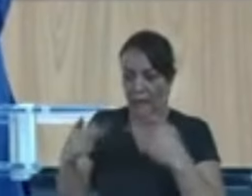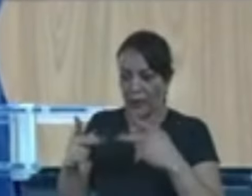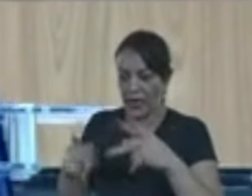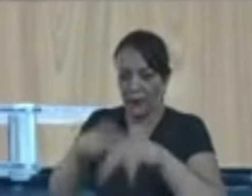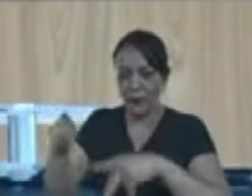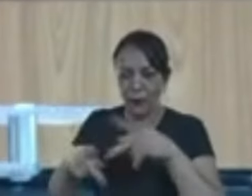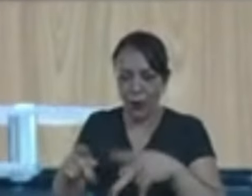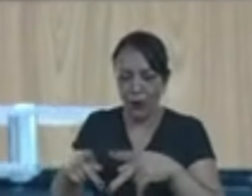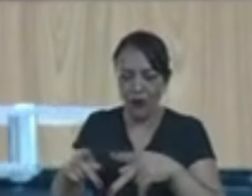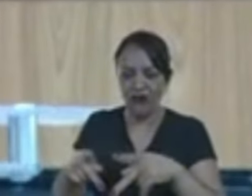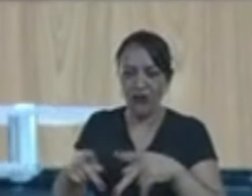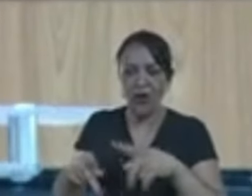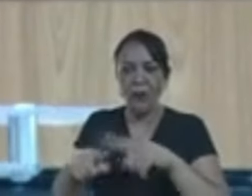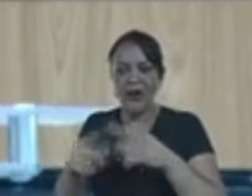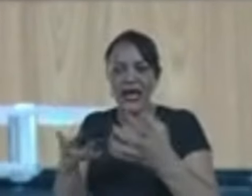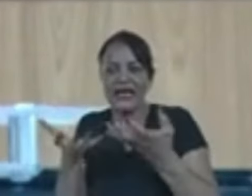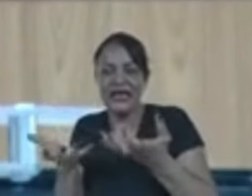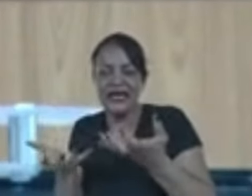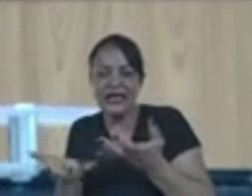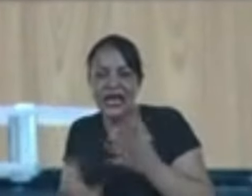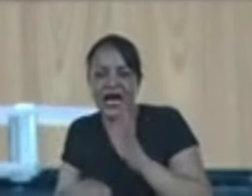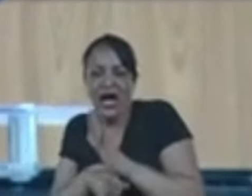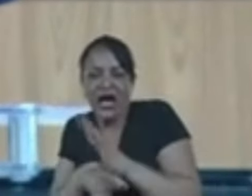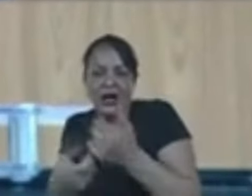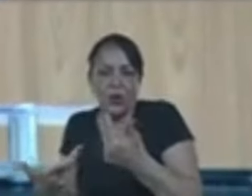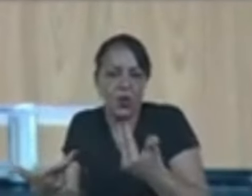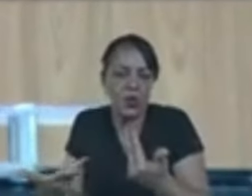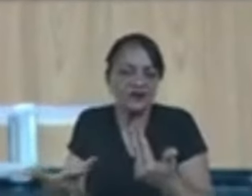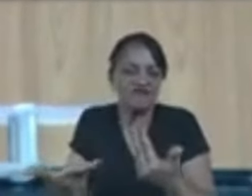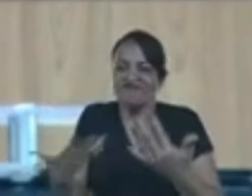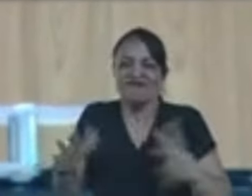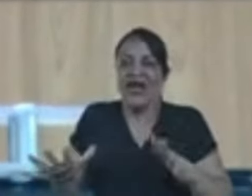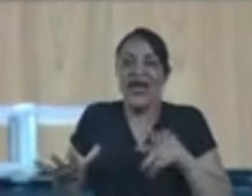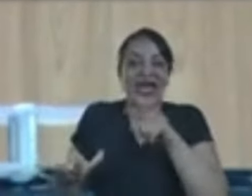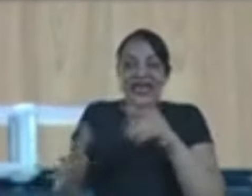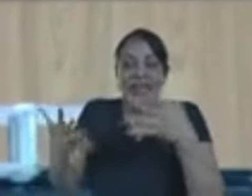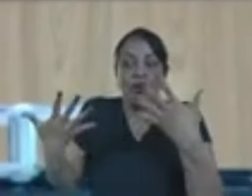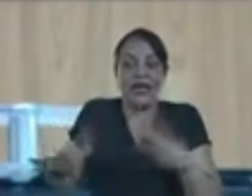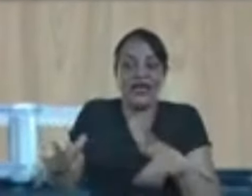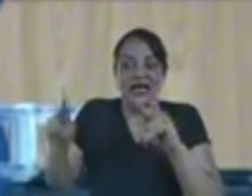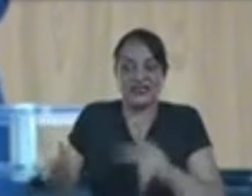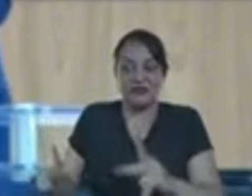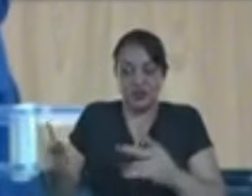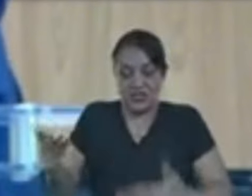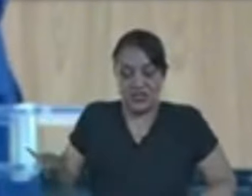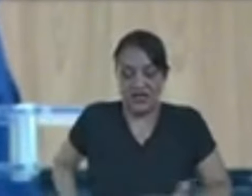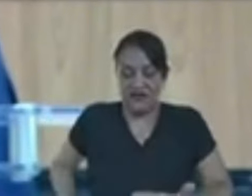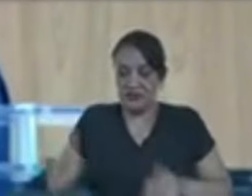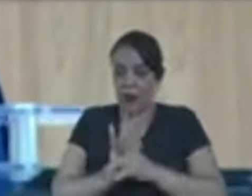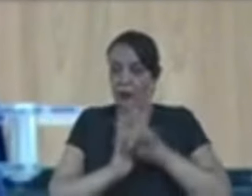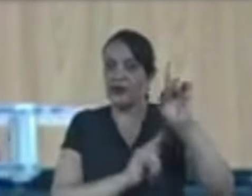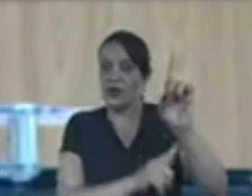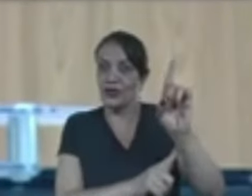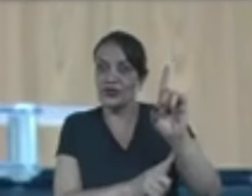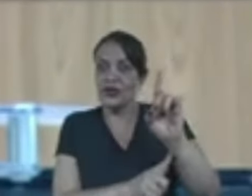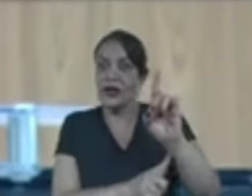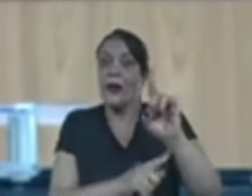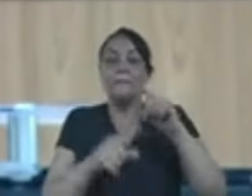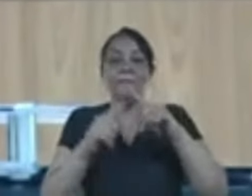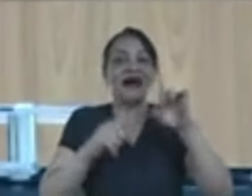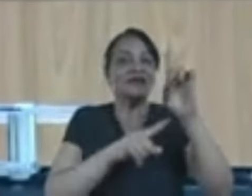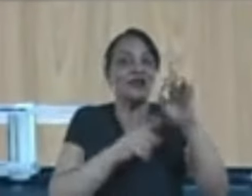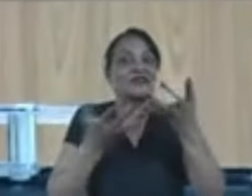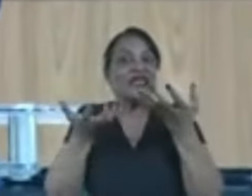fazer algum tipo de proselitismo, ele não queria que aquelas pessoas o seguissem, ele só queria simplesmente dar a elas a chance de